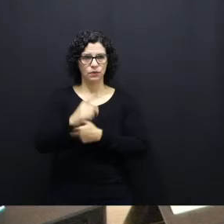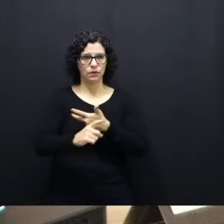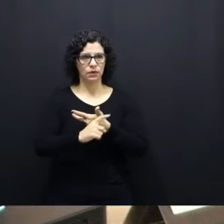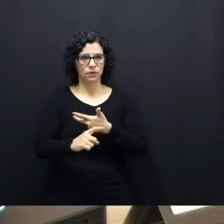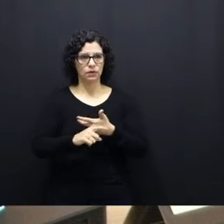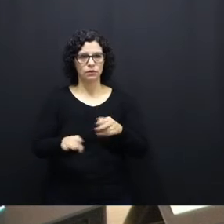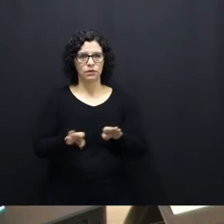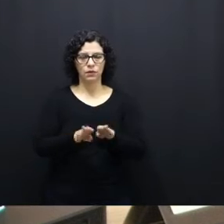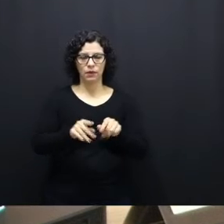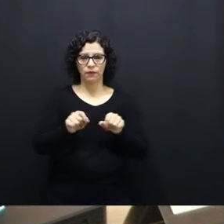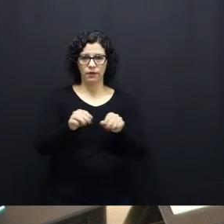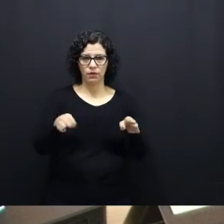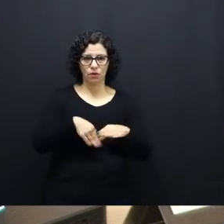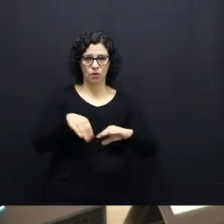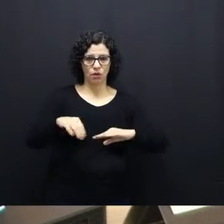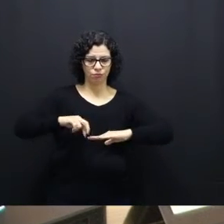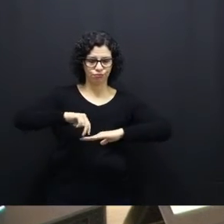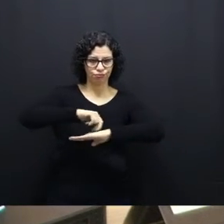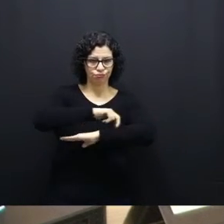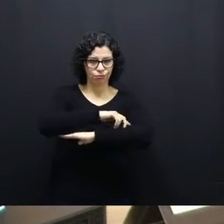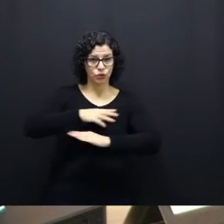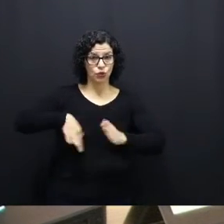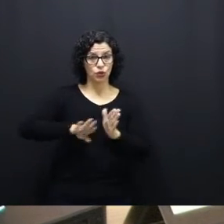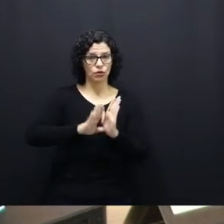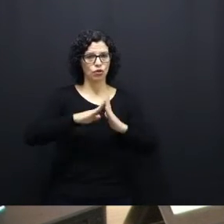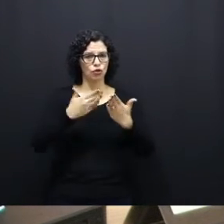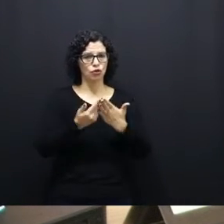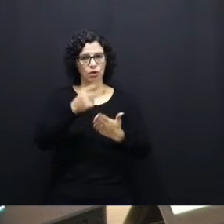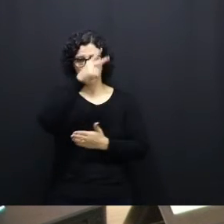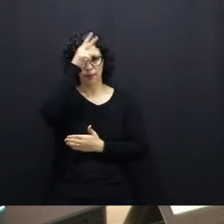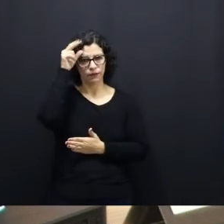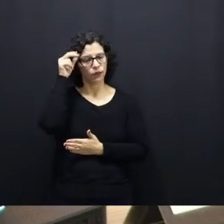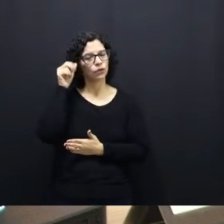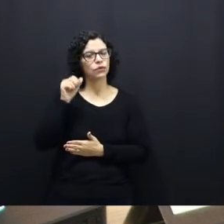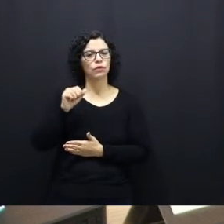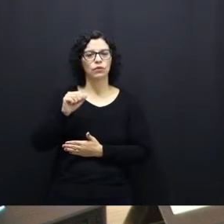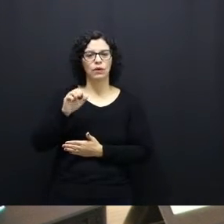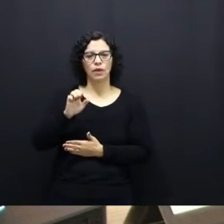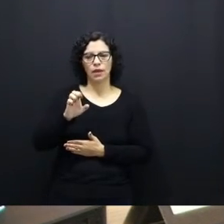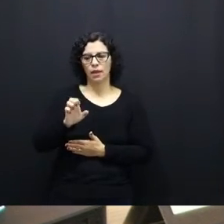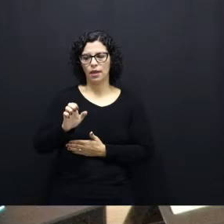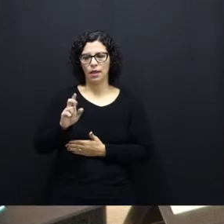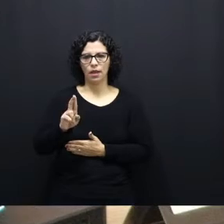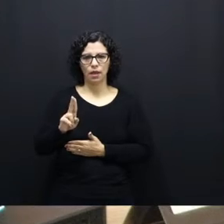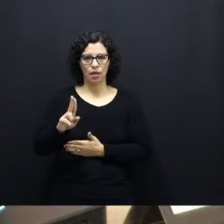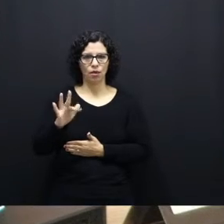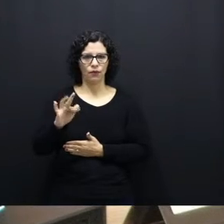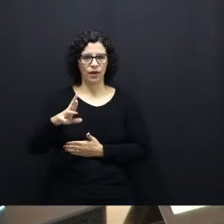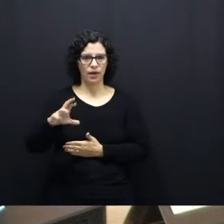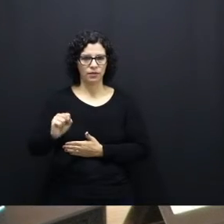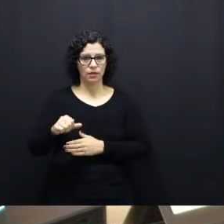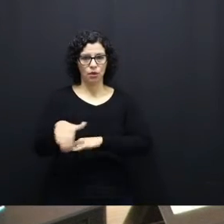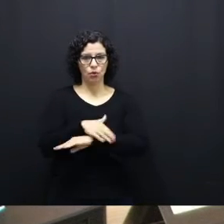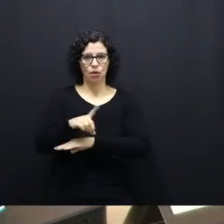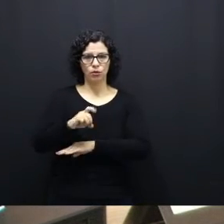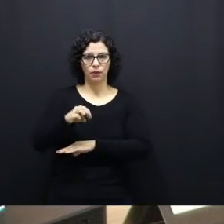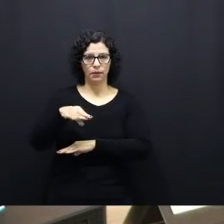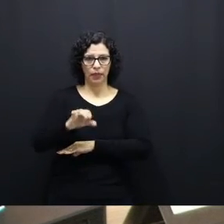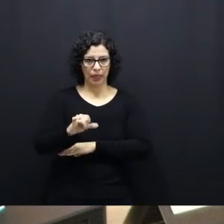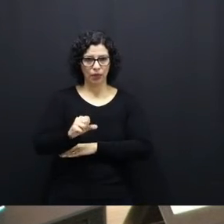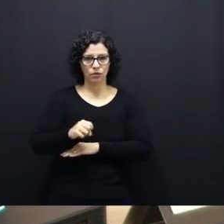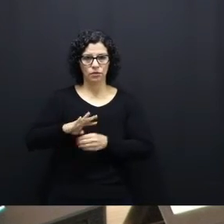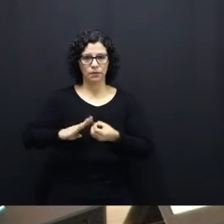Poder Executivo que seja feita a calçada e acesso para escola municipal Irmã Maria Eufrásia torre situada na Rua Domingos Ribeiro